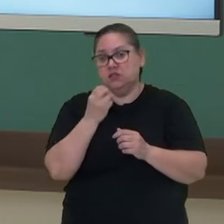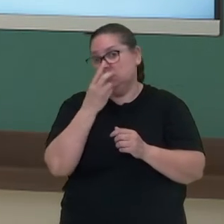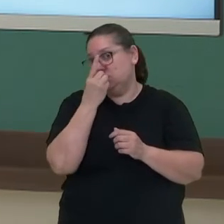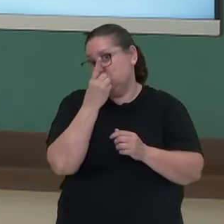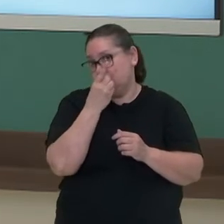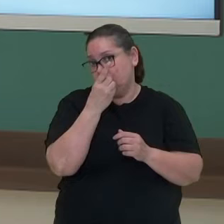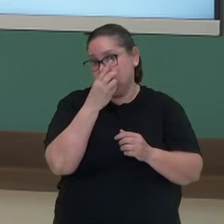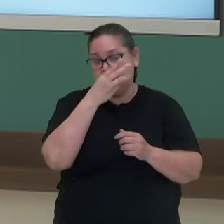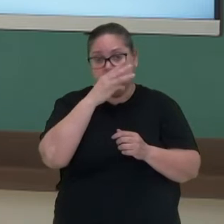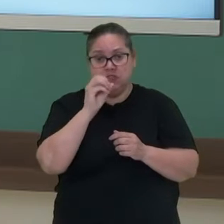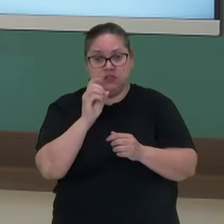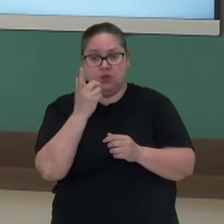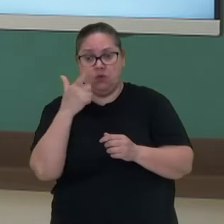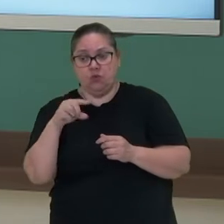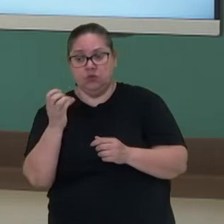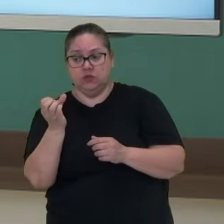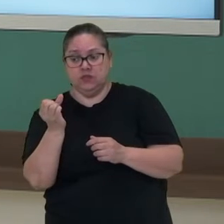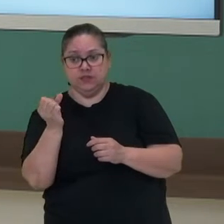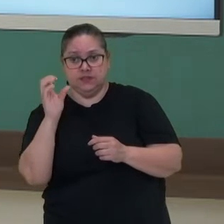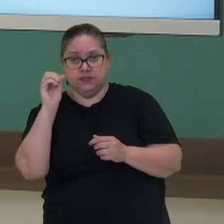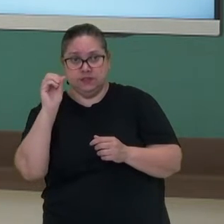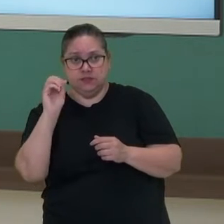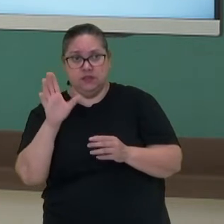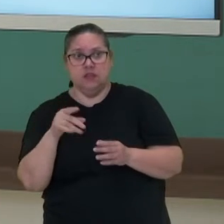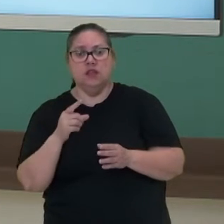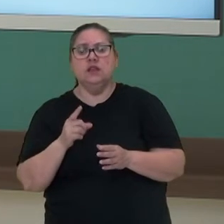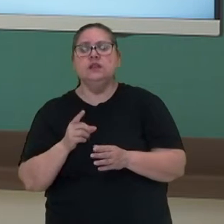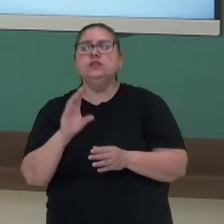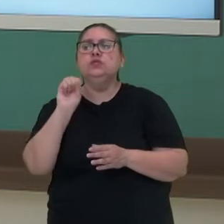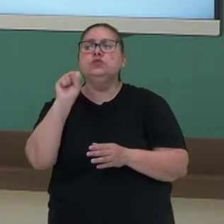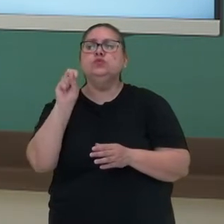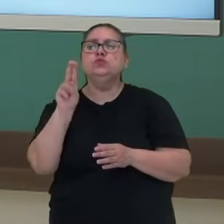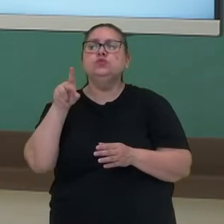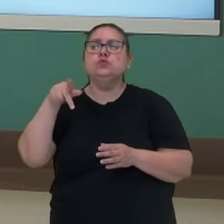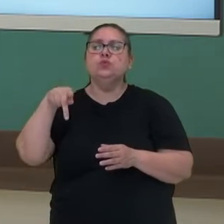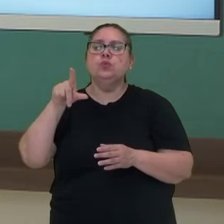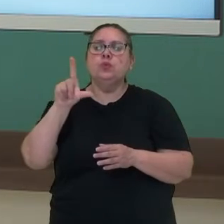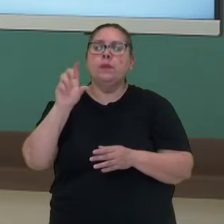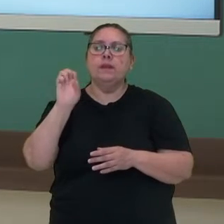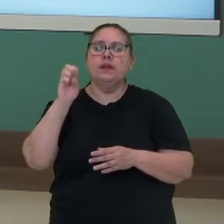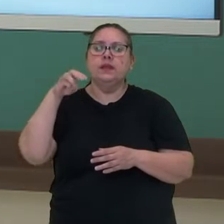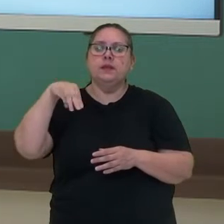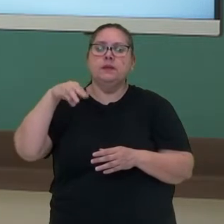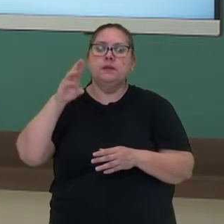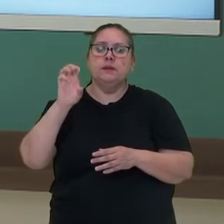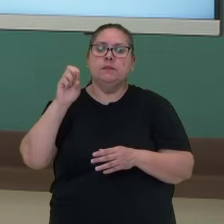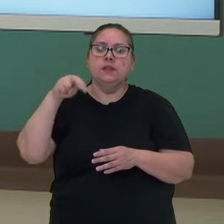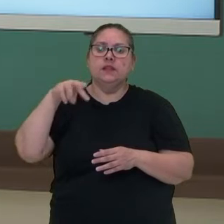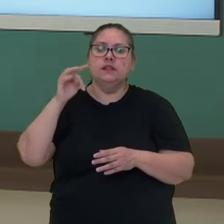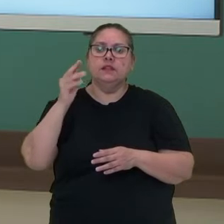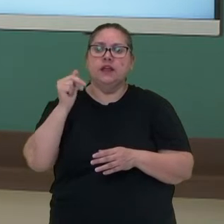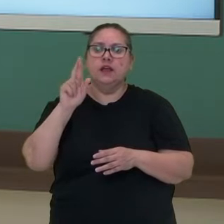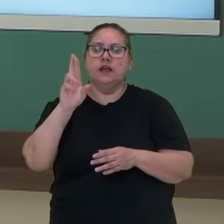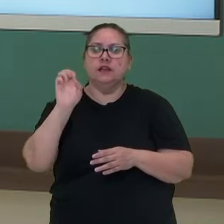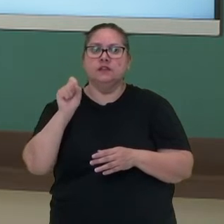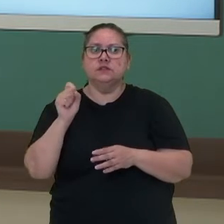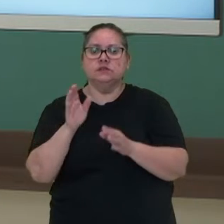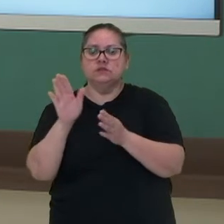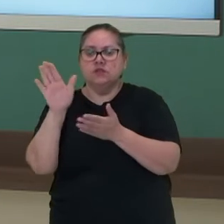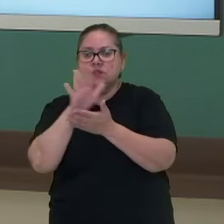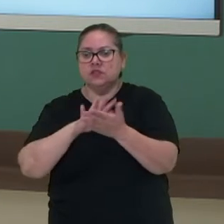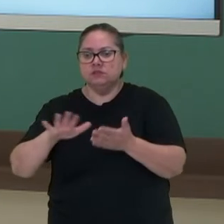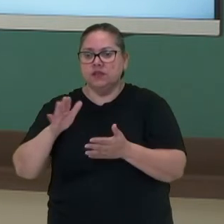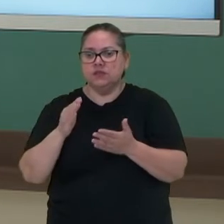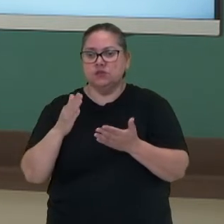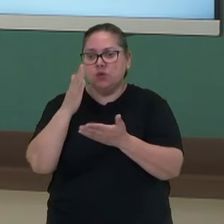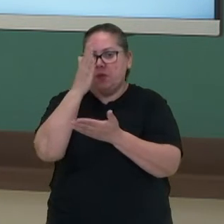30, o outro é 60 graus. E suplementares? Suplementares, eles cabem no espaço de meia